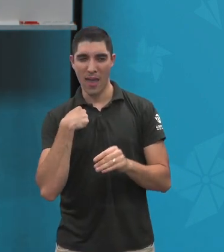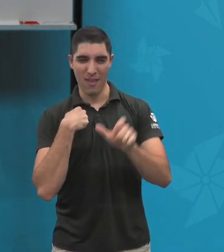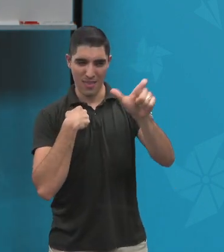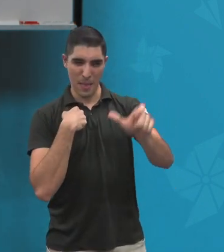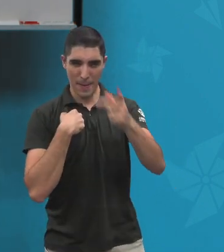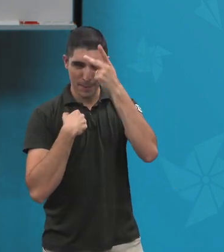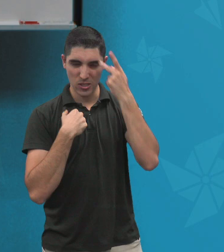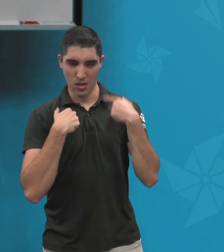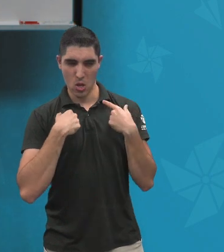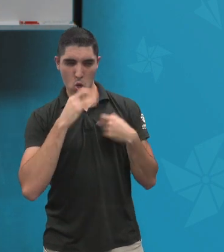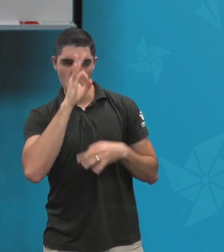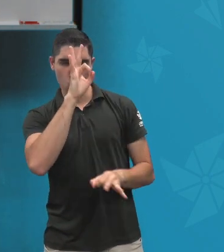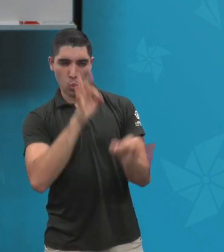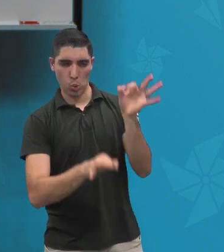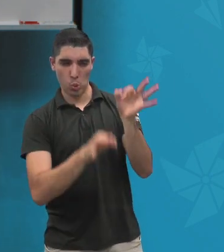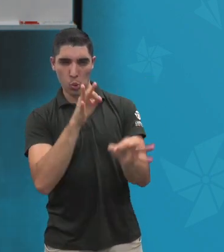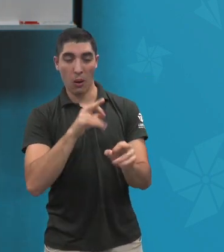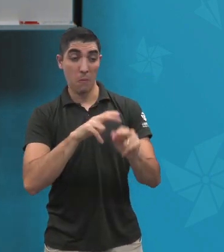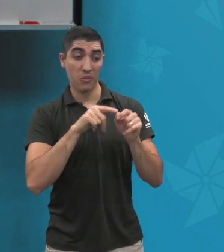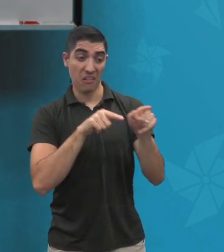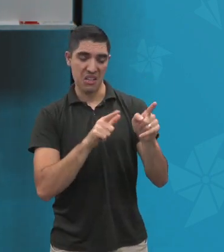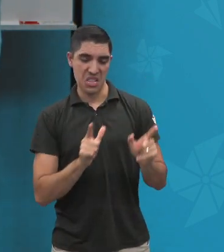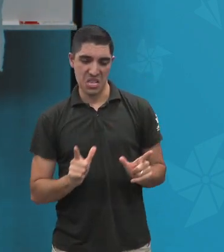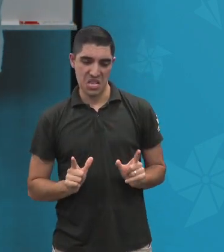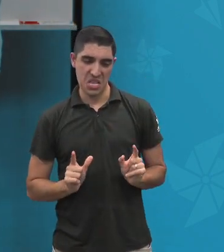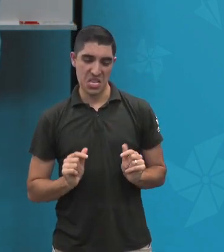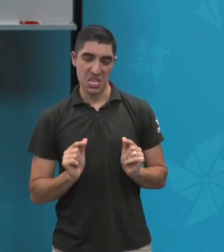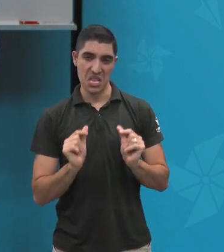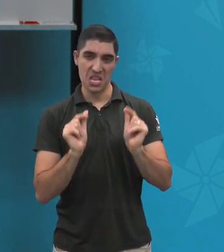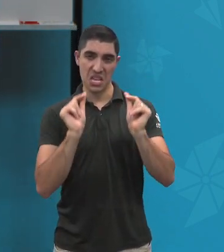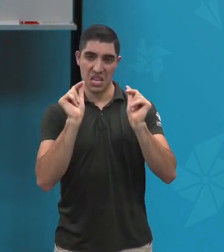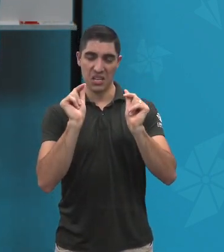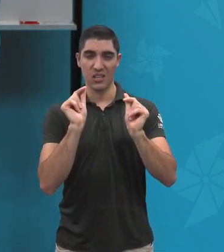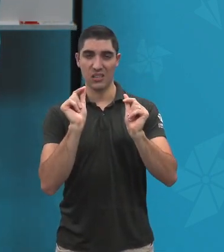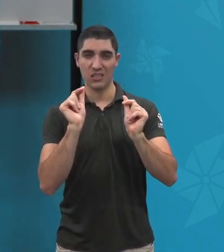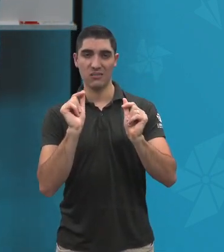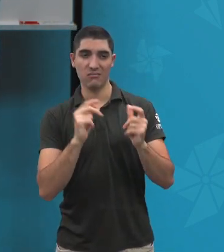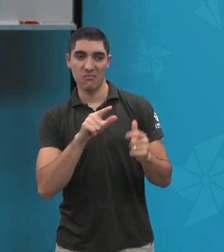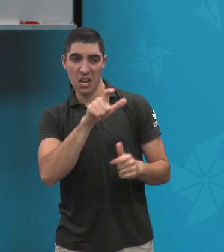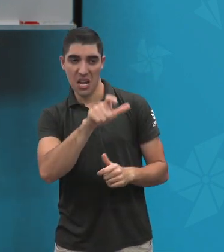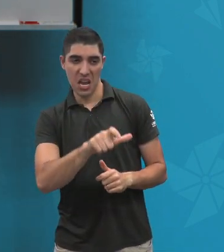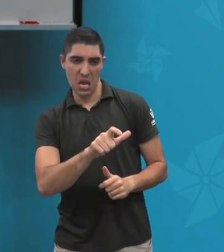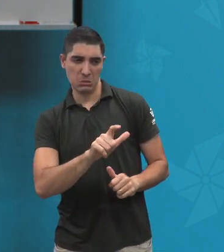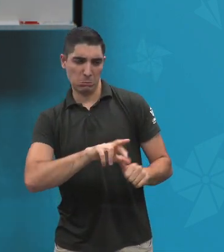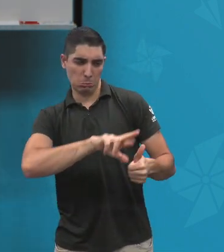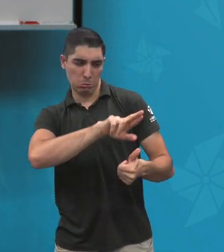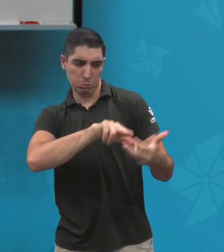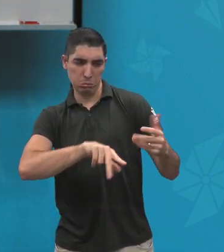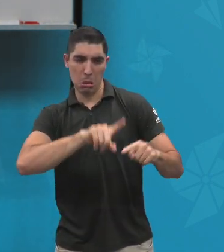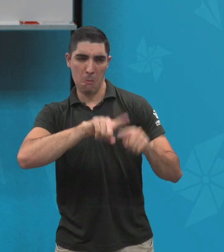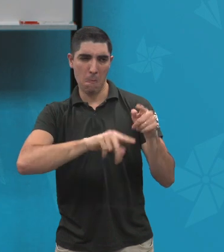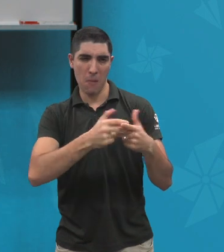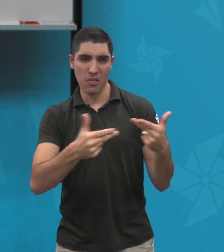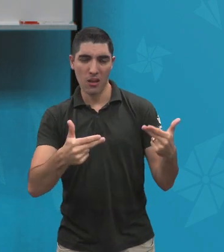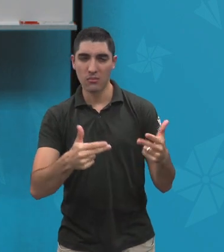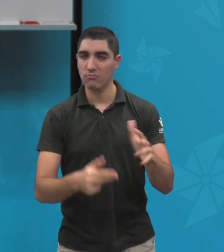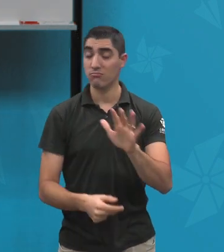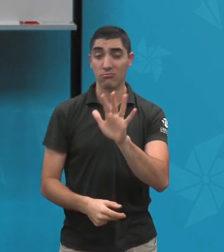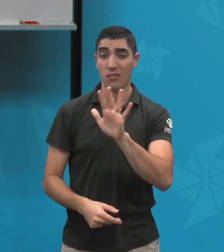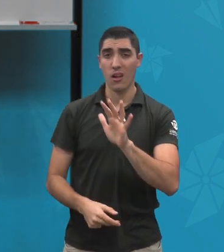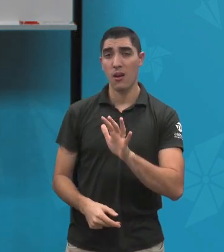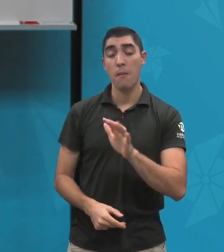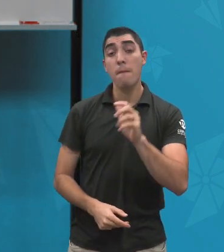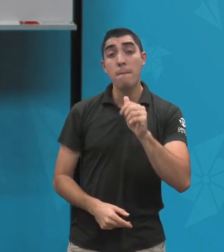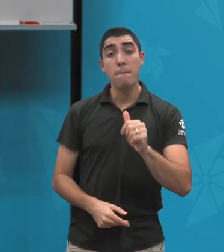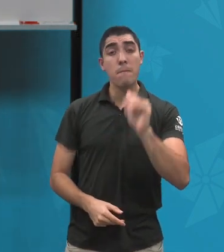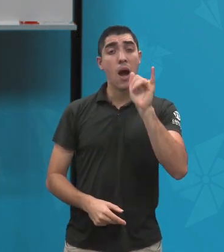pessoa pelo poder econômico, pela riqueza que ela tem, talvez seria muito mais importante você